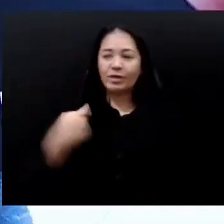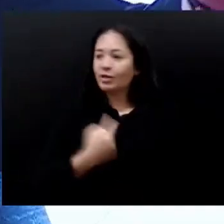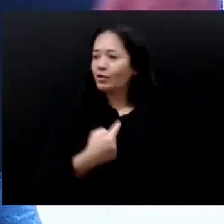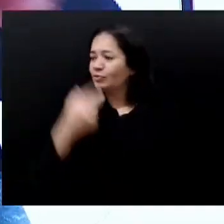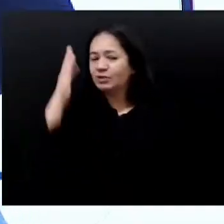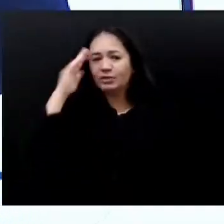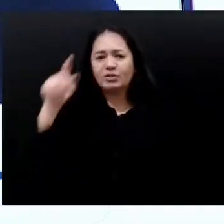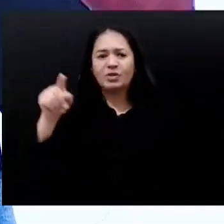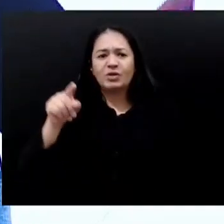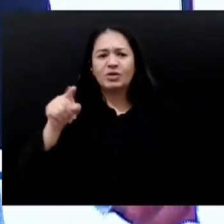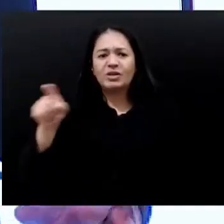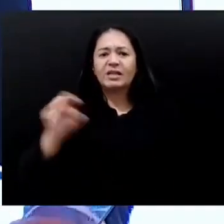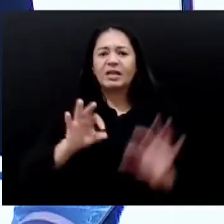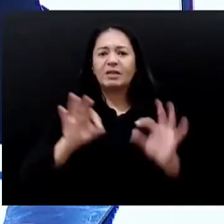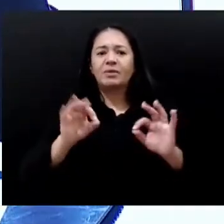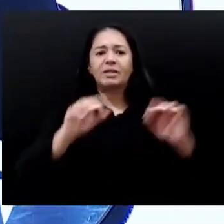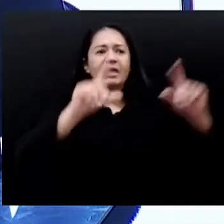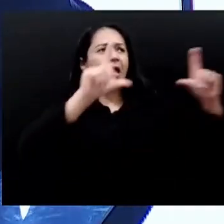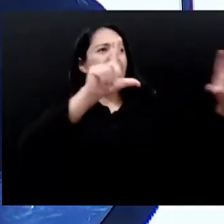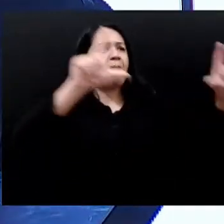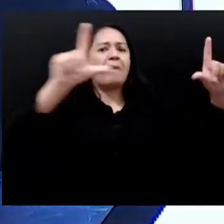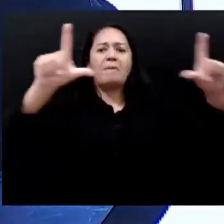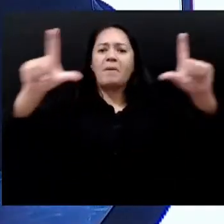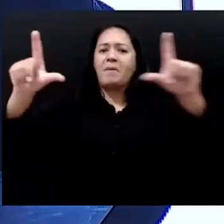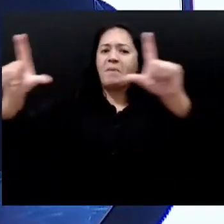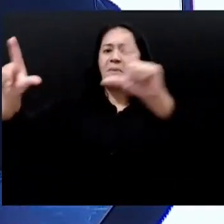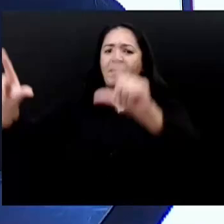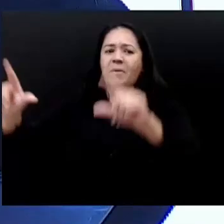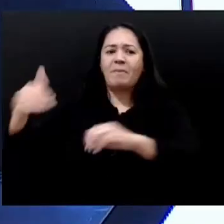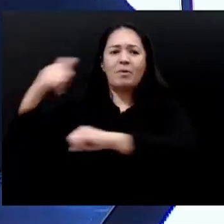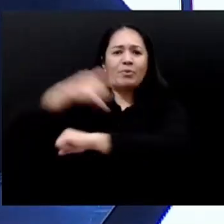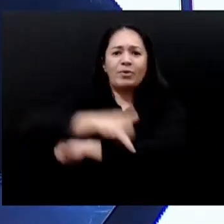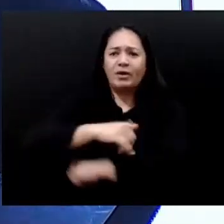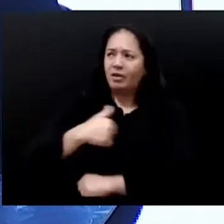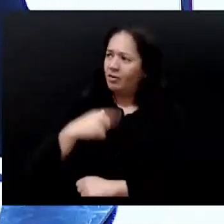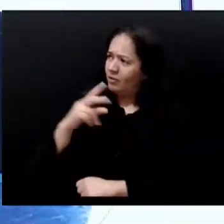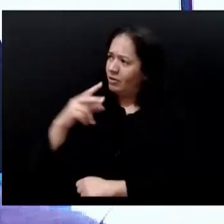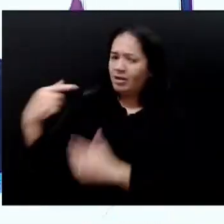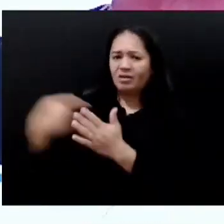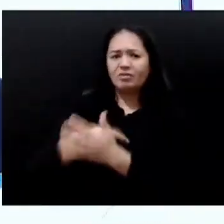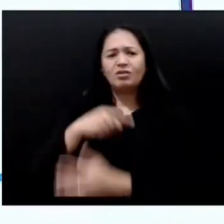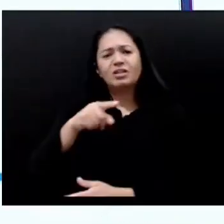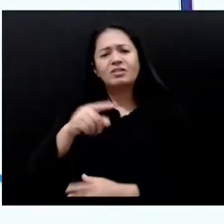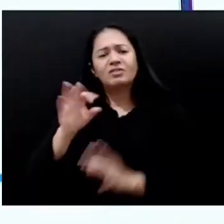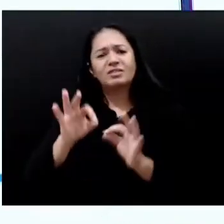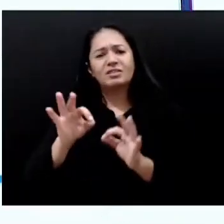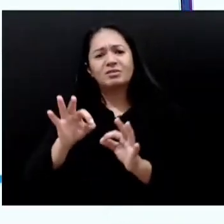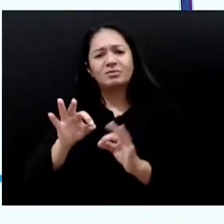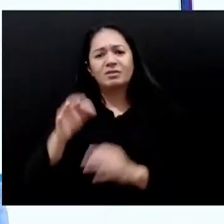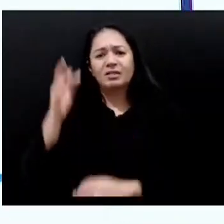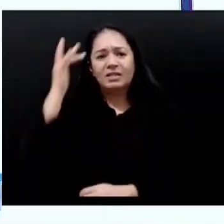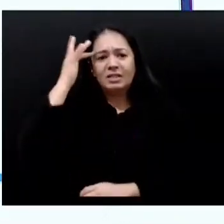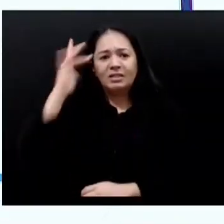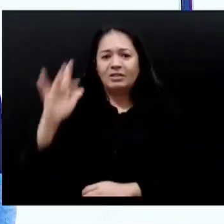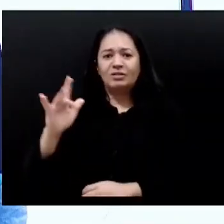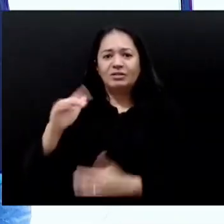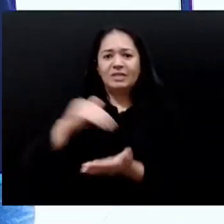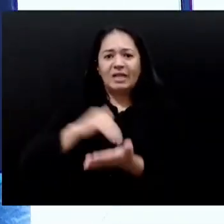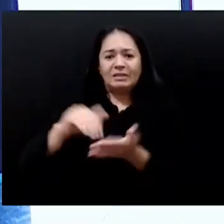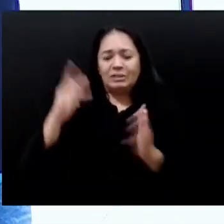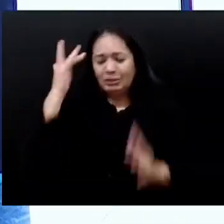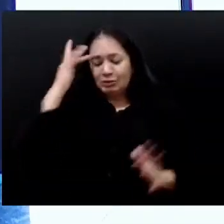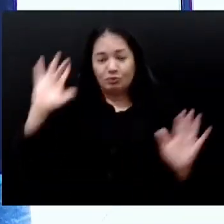lá, Campinas Innovation Week, não sei o que e tal. Me perguntaram, o que você arrumou isso aqui, Dário? Eu falei, não, essa é coisa da Adriana, não sei, realmente não sei por que